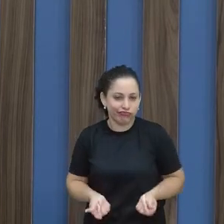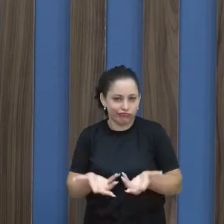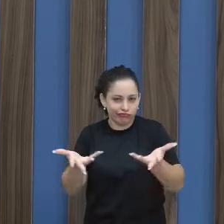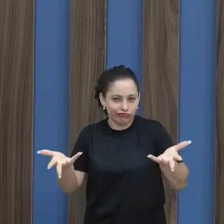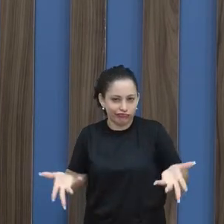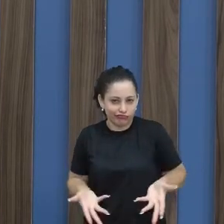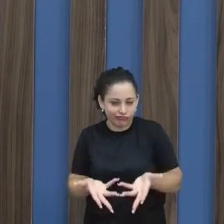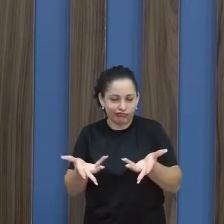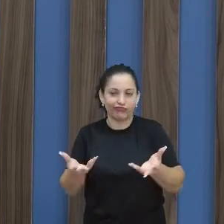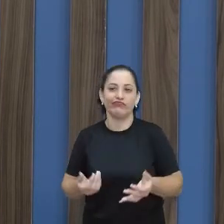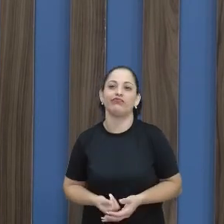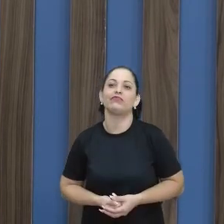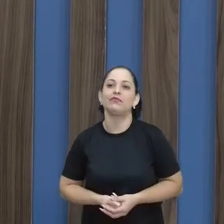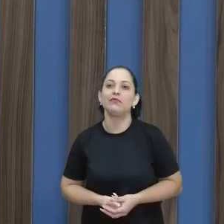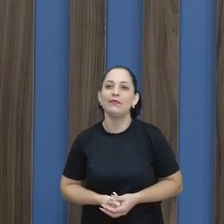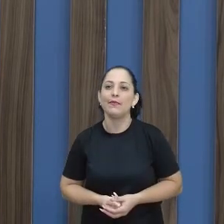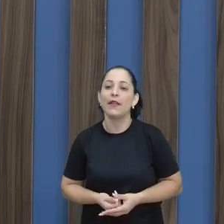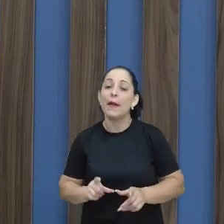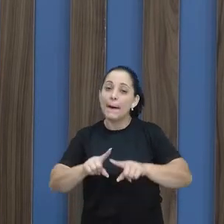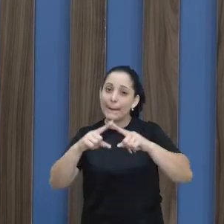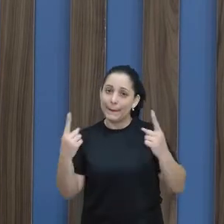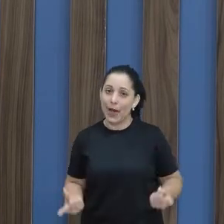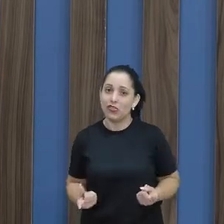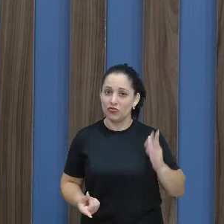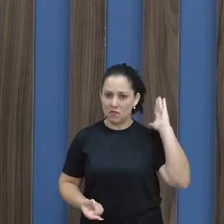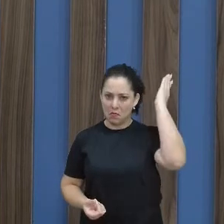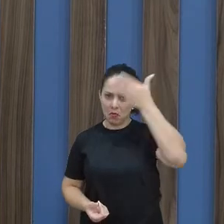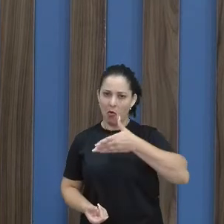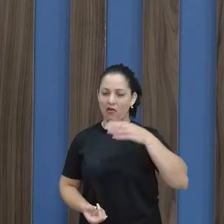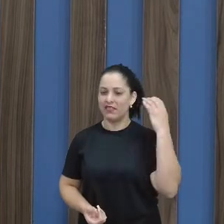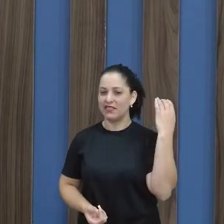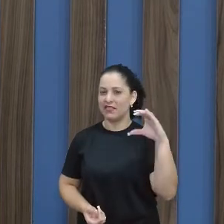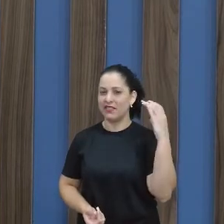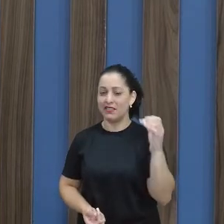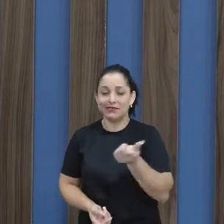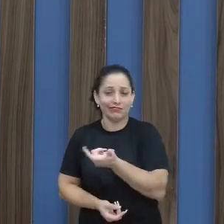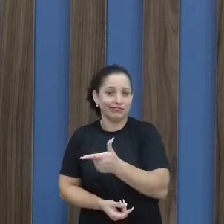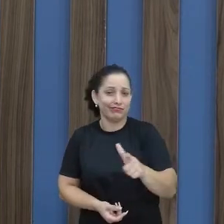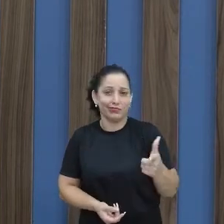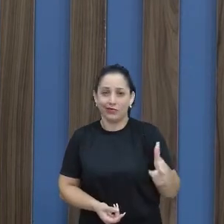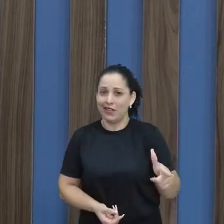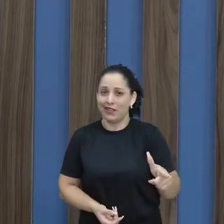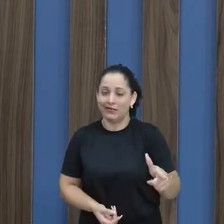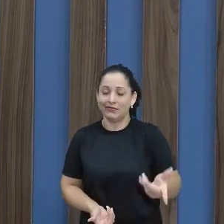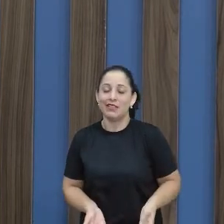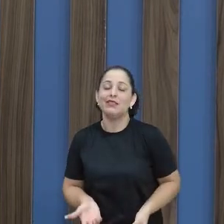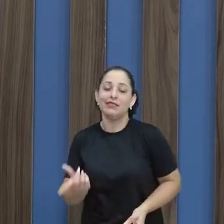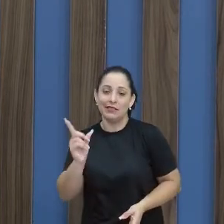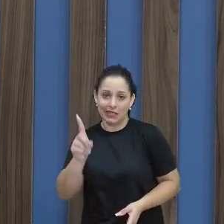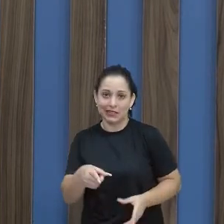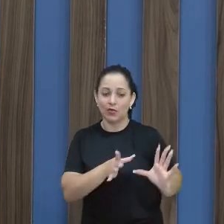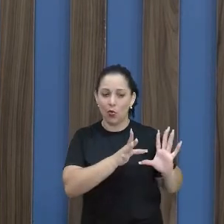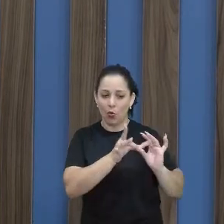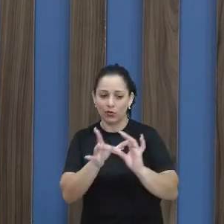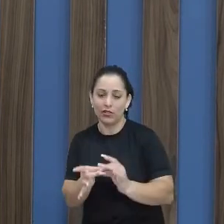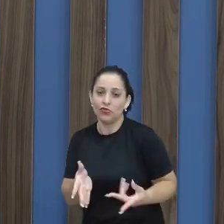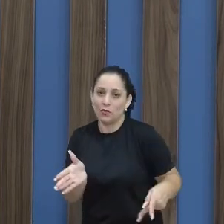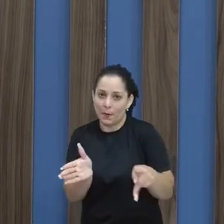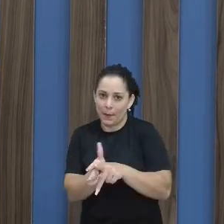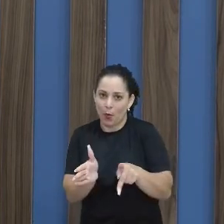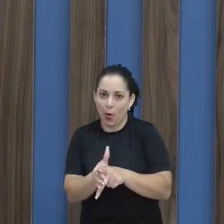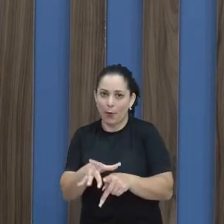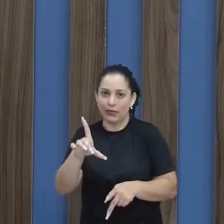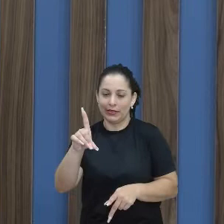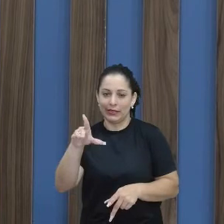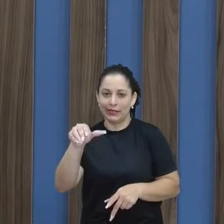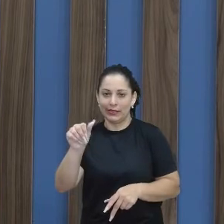utilizada ativamente, mas a gente sabe que não tem nenhuma base científica dentro desse contexto aí do darwinismo social,